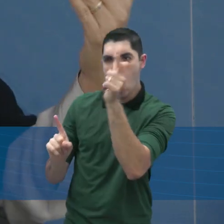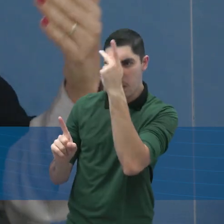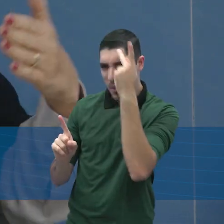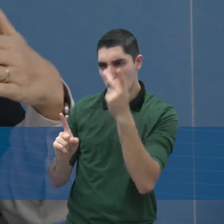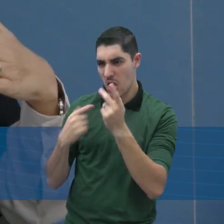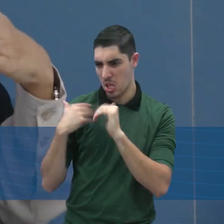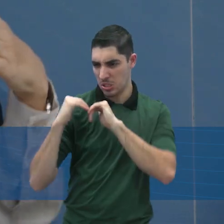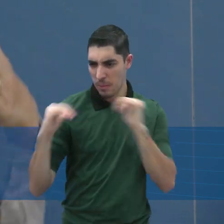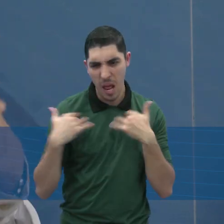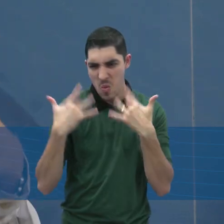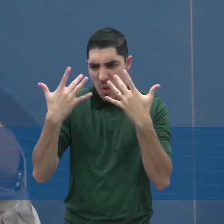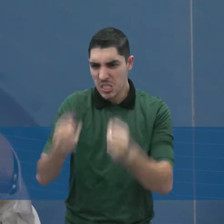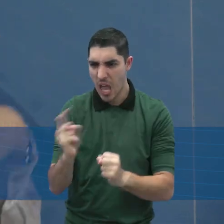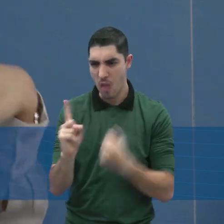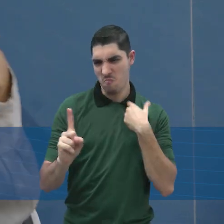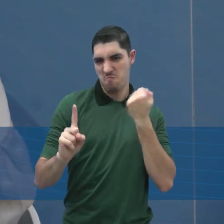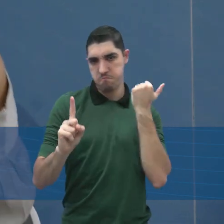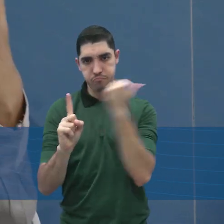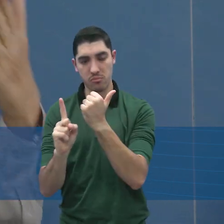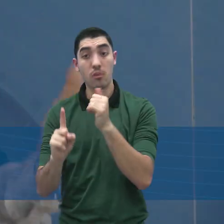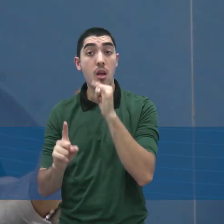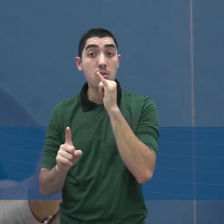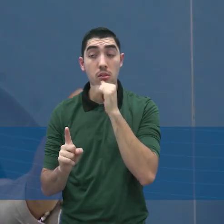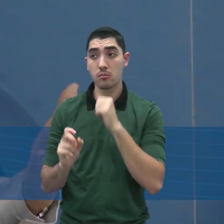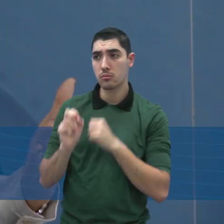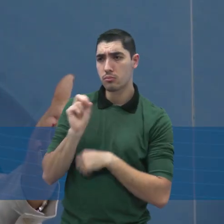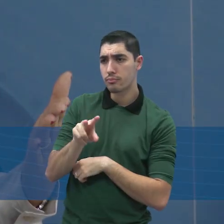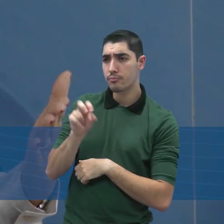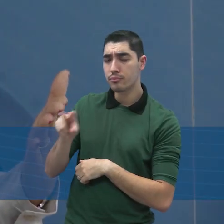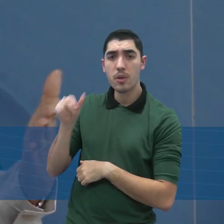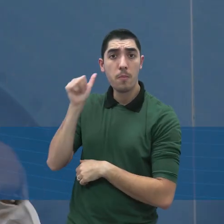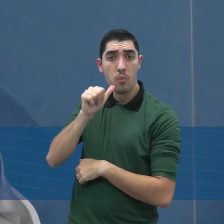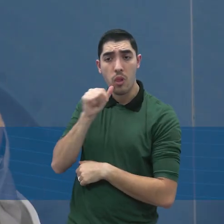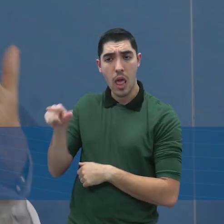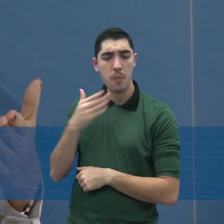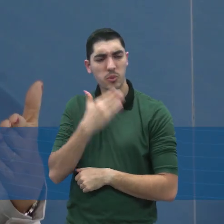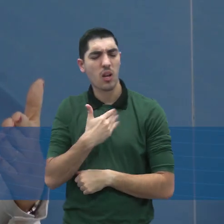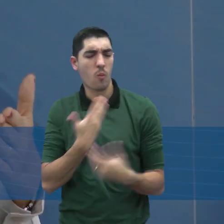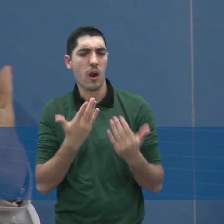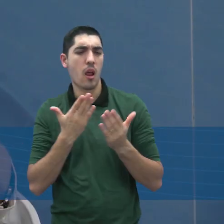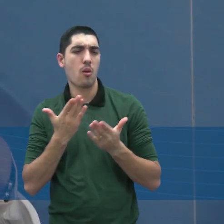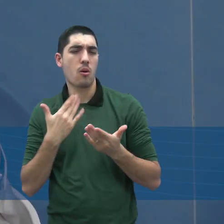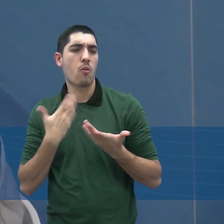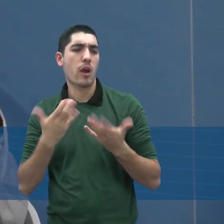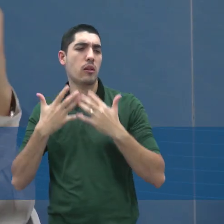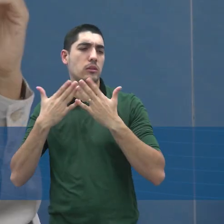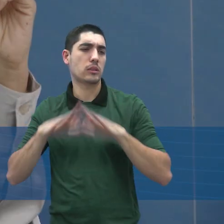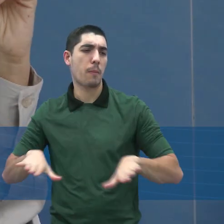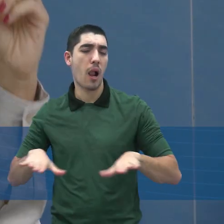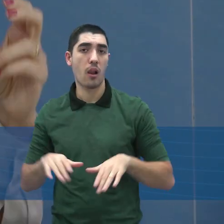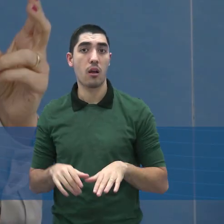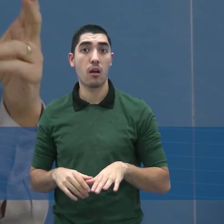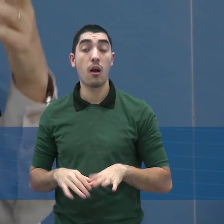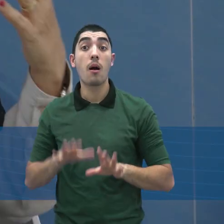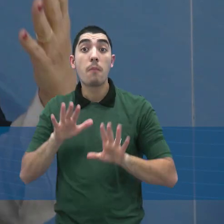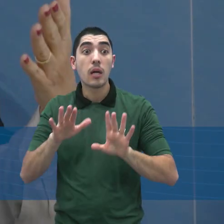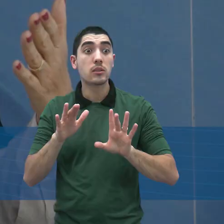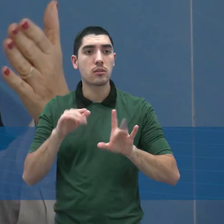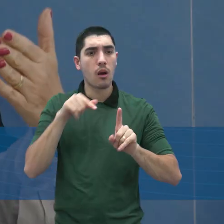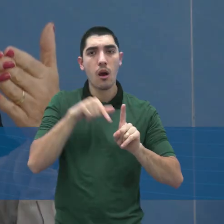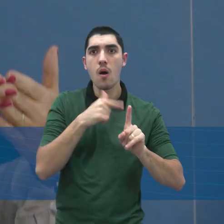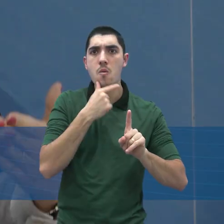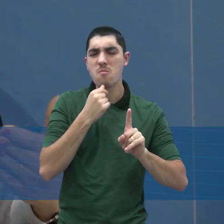quantos casos a gente vê de mulheres que rompem um relacionamento e são mortas pelos... O motivo é